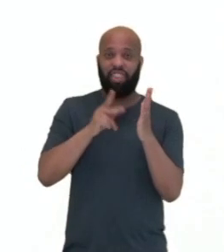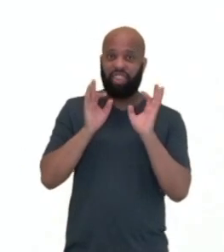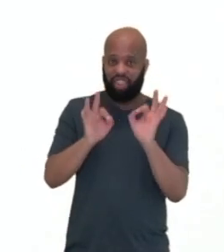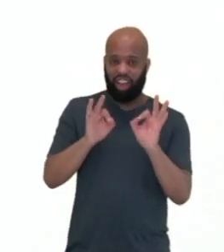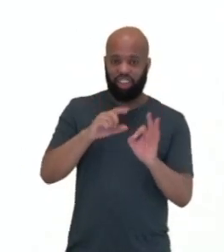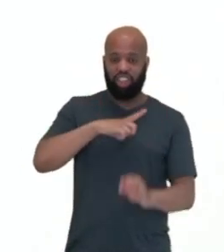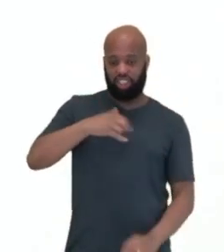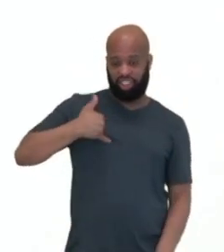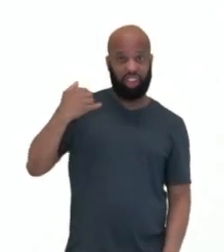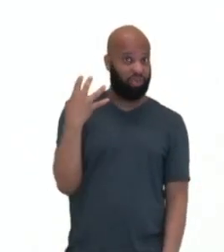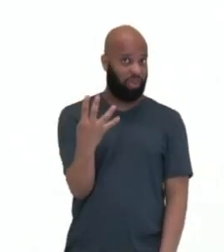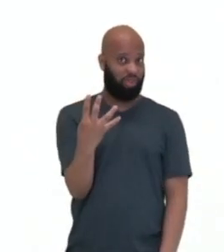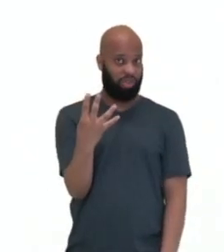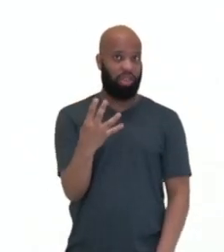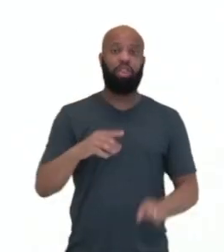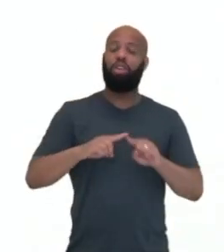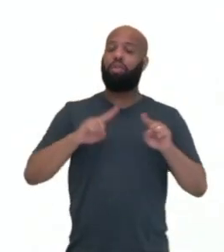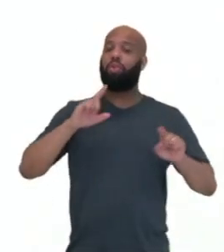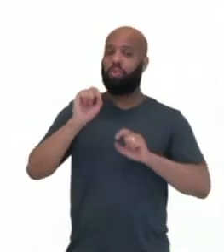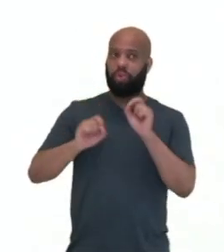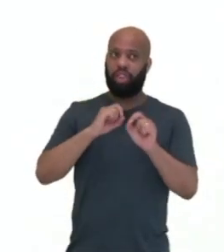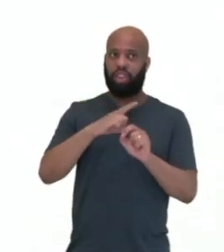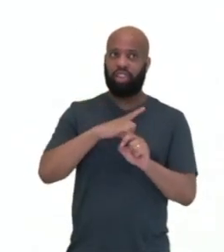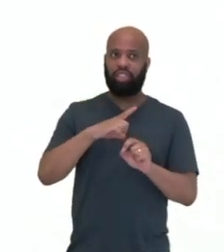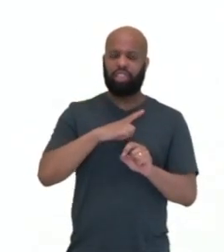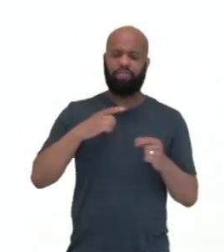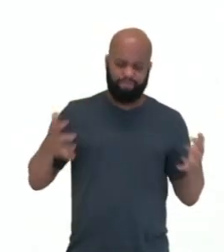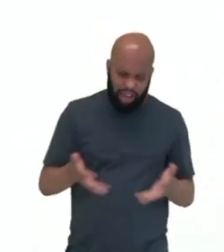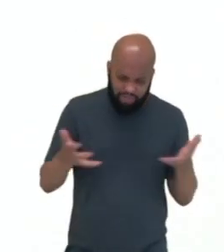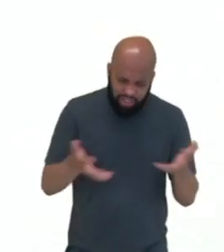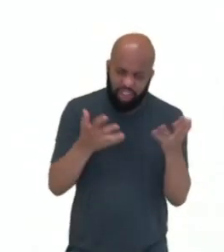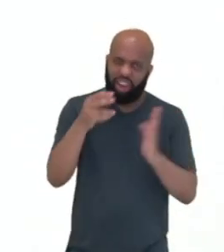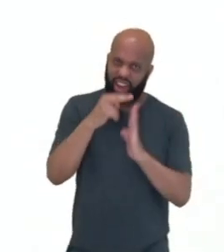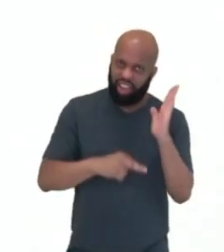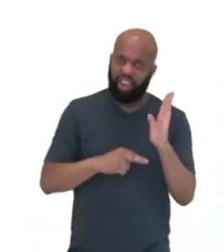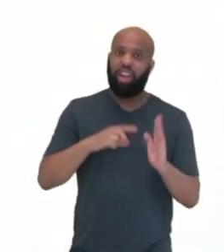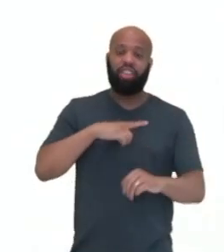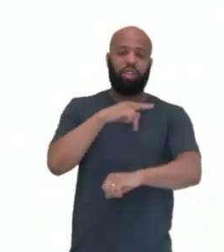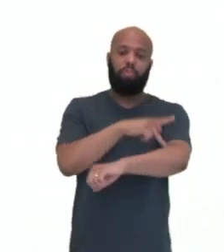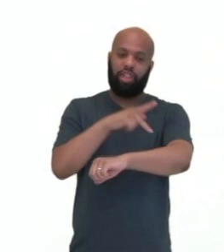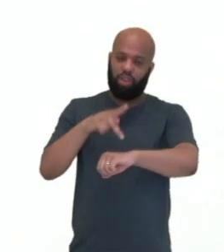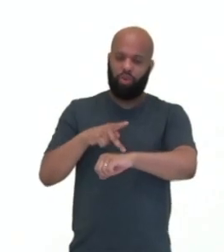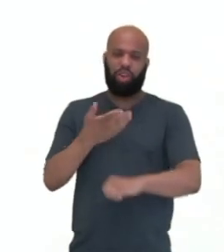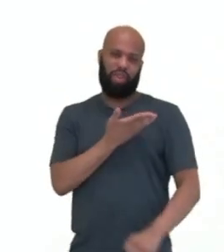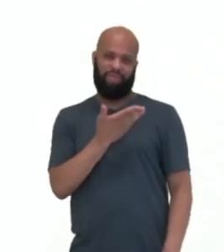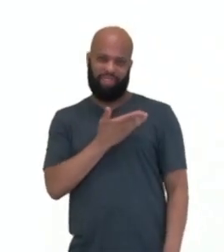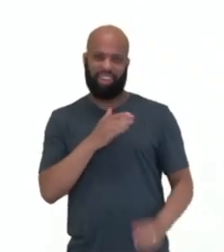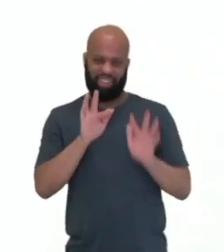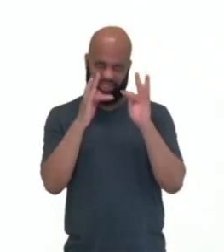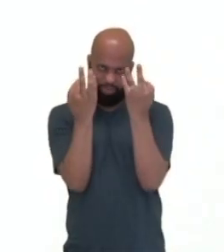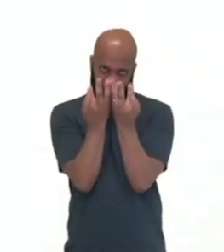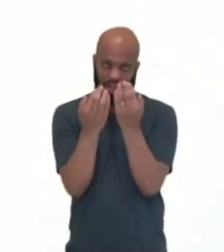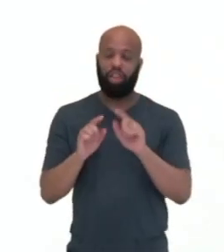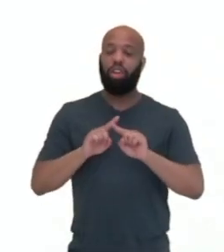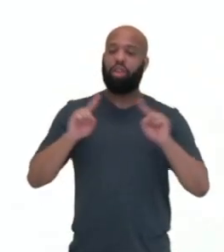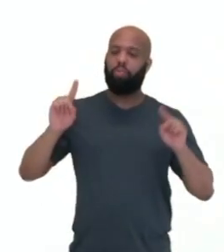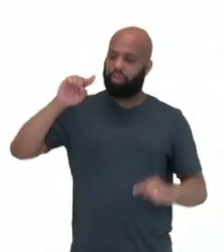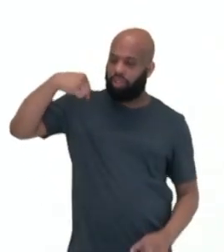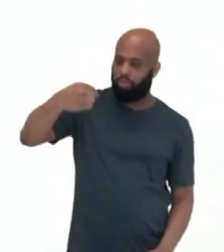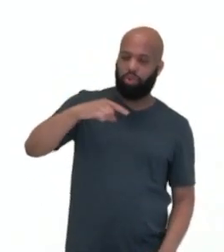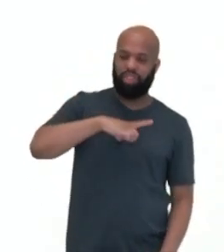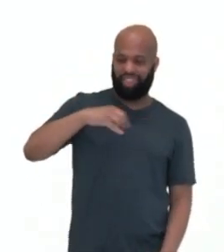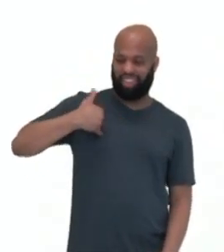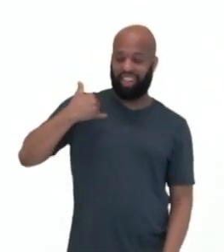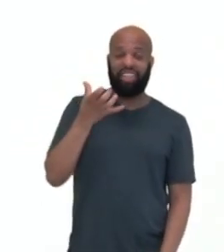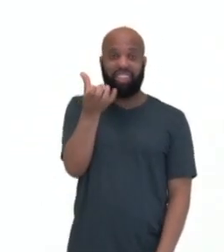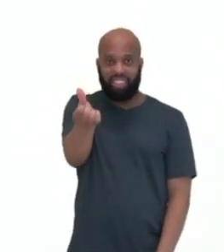4 anos, sendo demovido a muito custo, por uma pedagoga amiga nossa. Mas, depois que completei